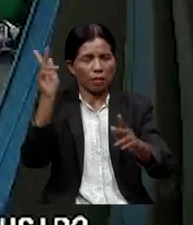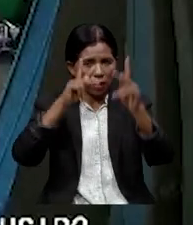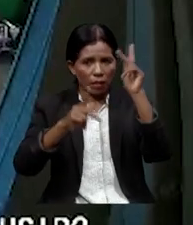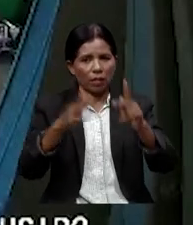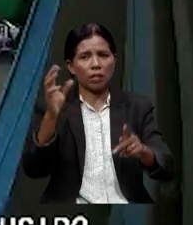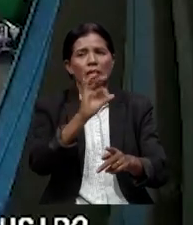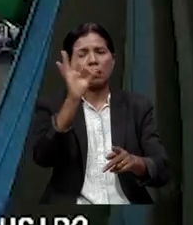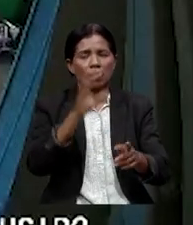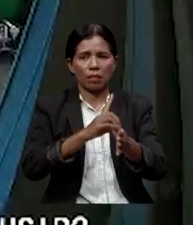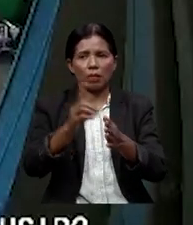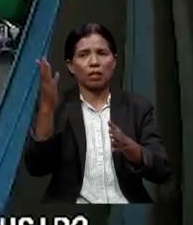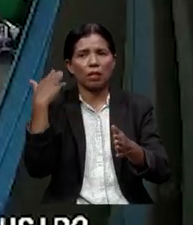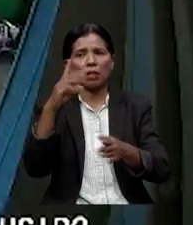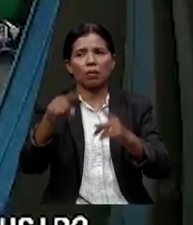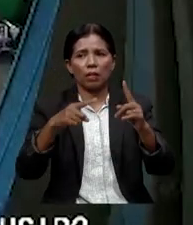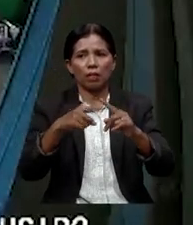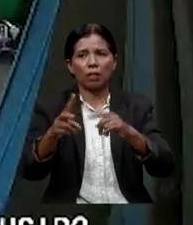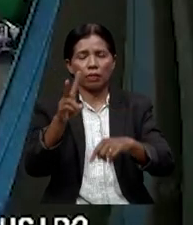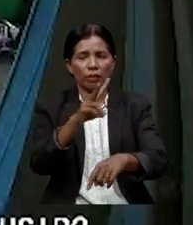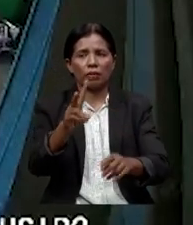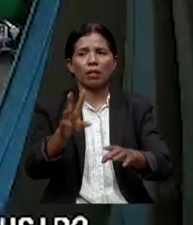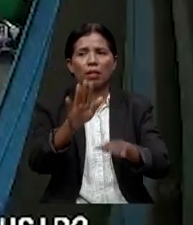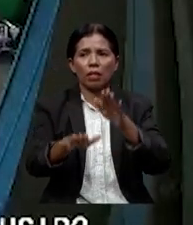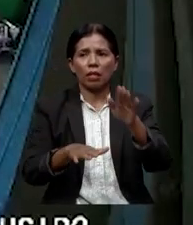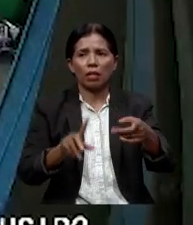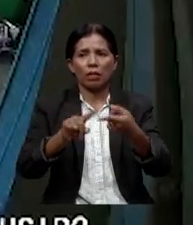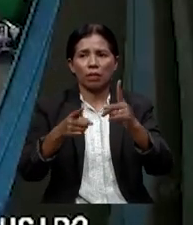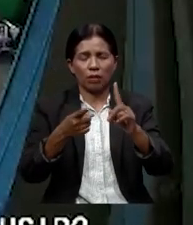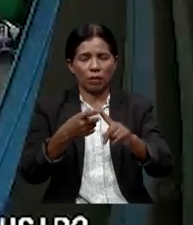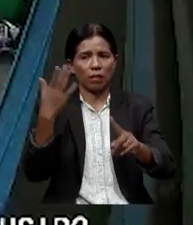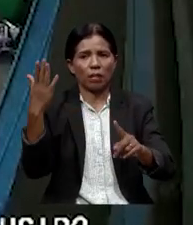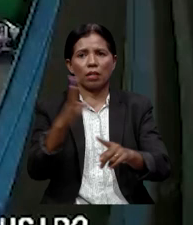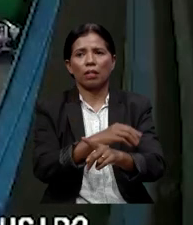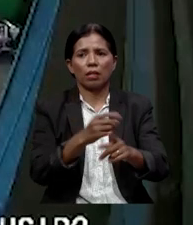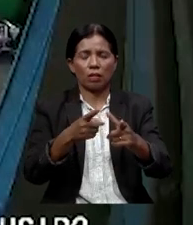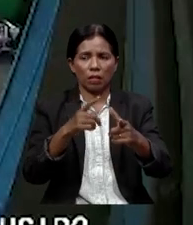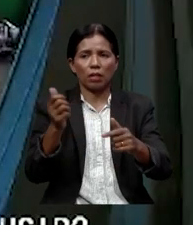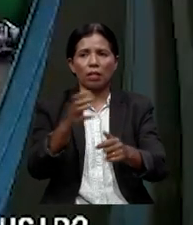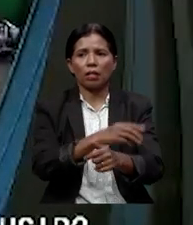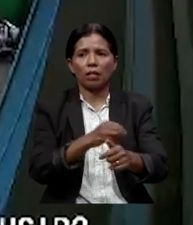a sexta semana cotuc, bem rira vítima lá rela, onde a colega to ia loza o dia nian,